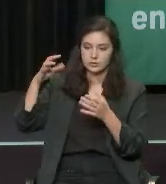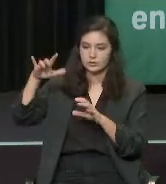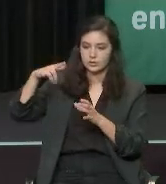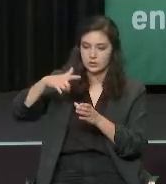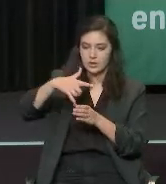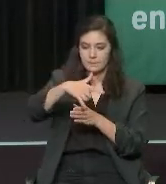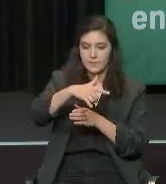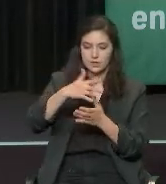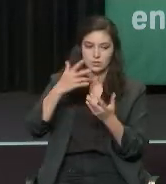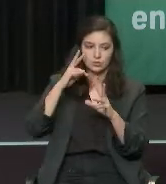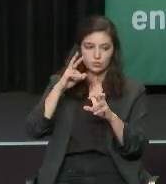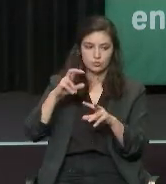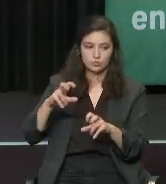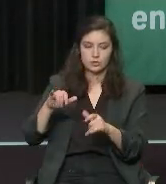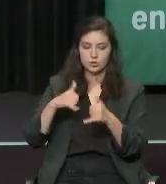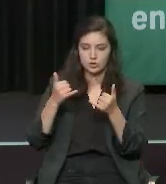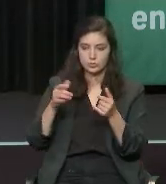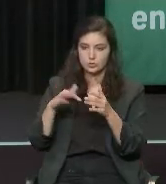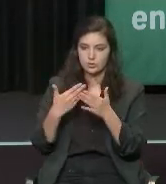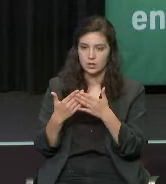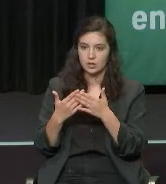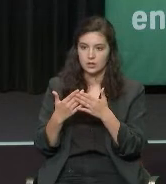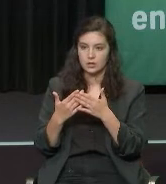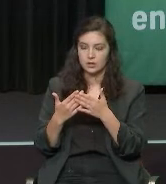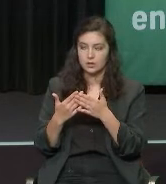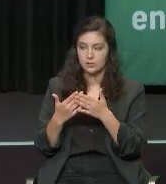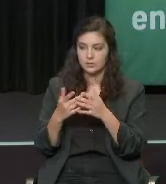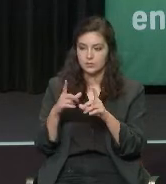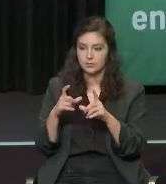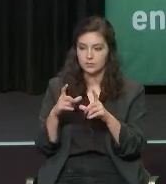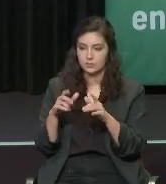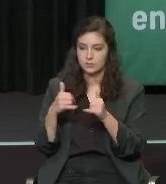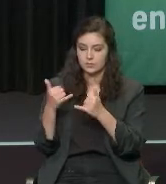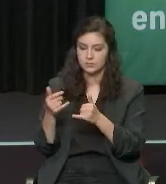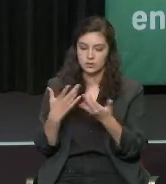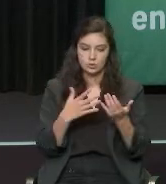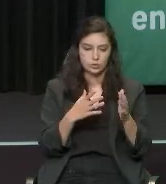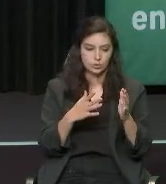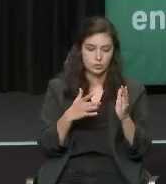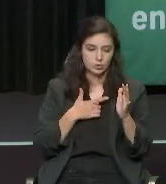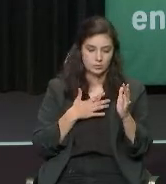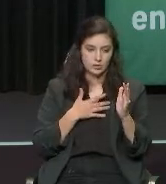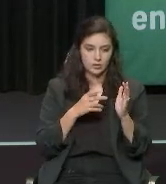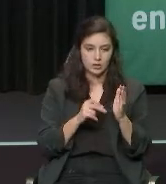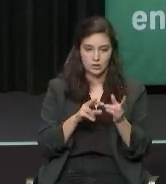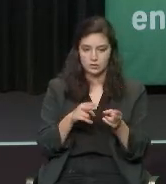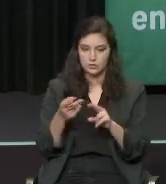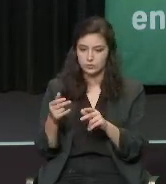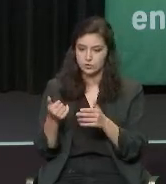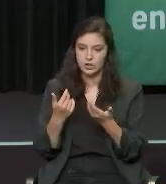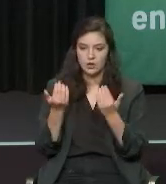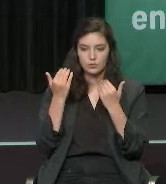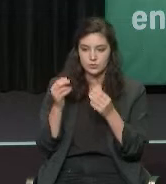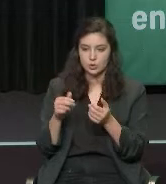essa entidade depois distribua para todas as outras. Continuamos a ver a entidade A a comprar a imagem, depois não cede os dados à entidade B, e